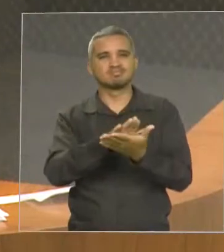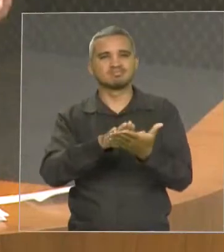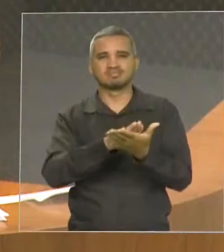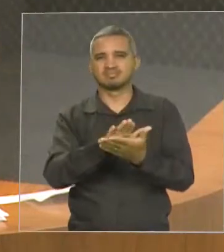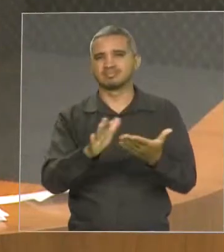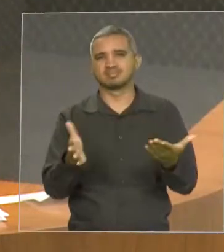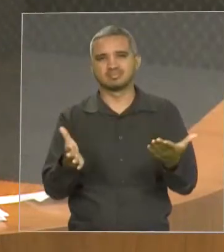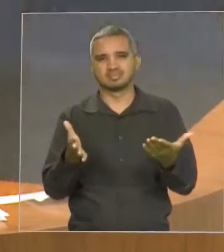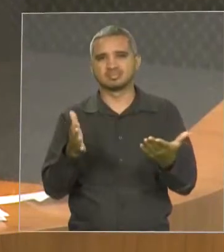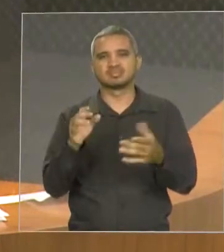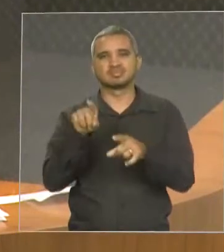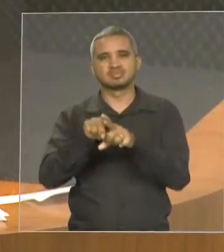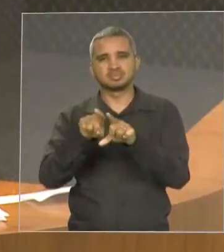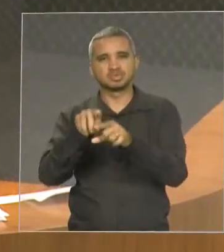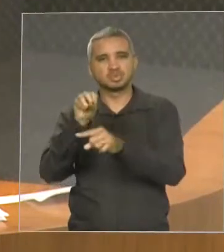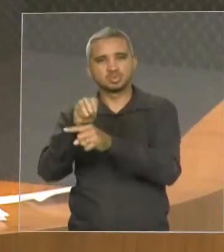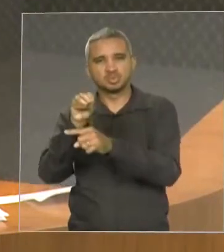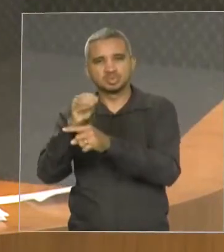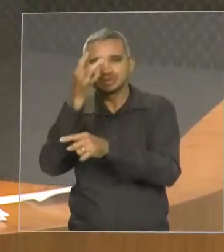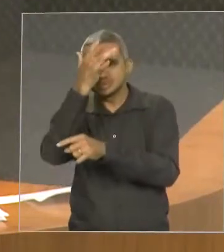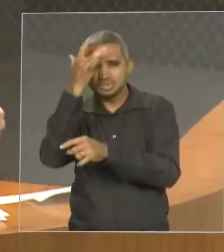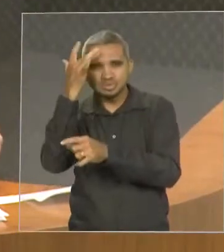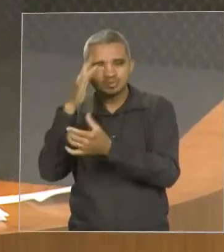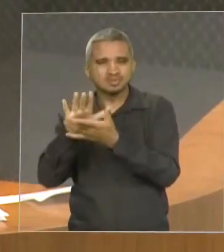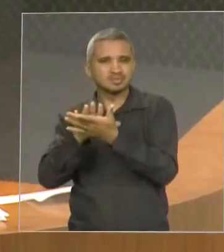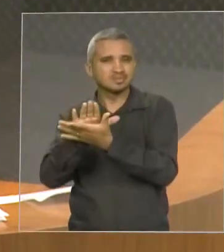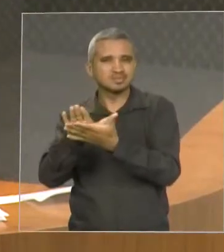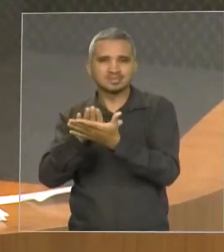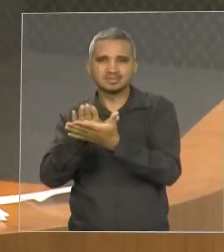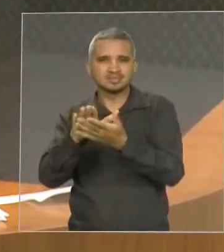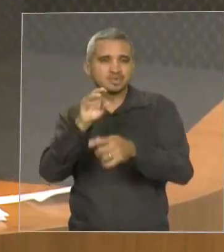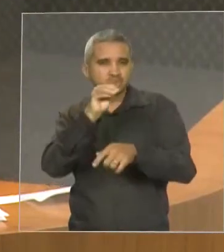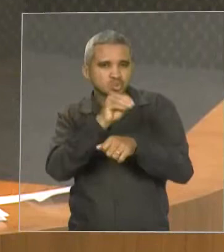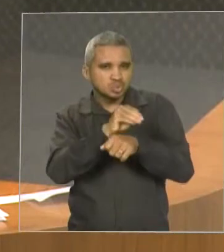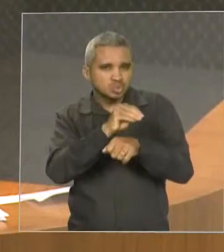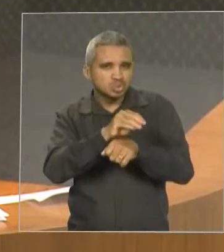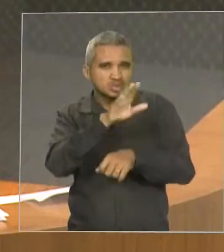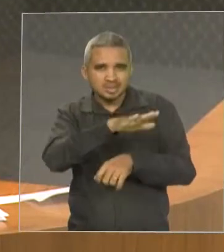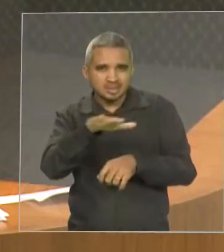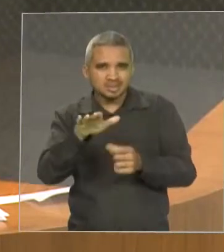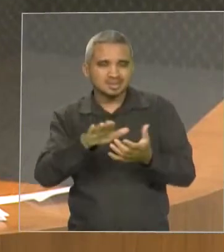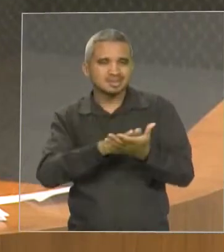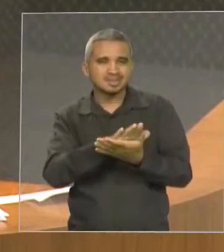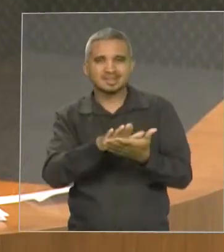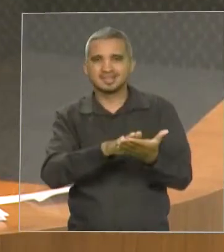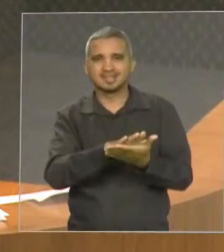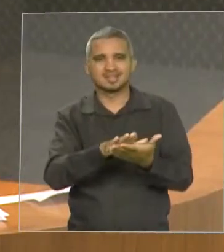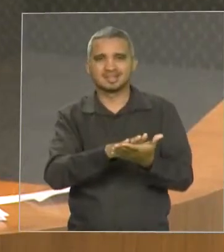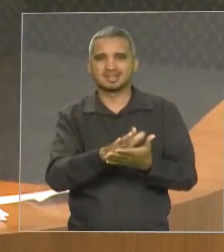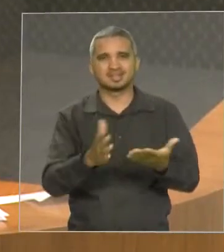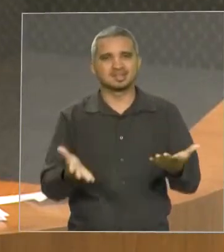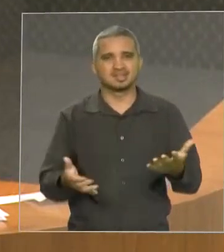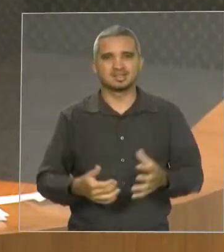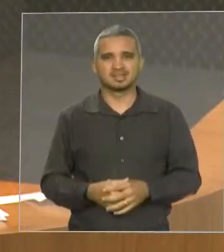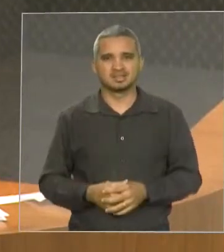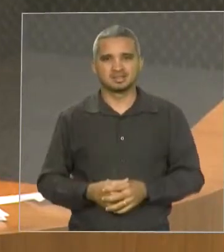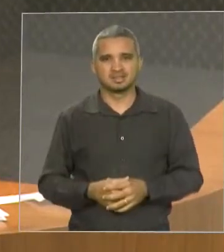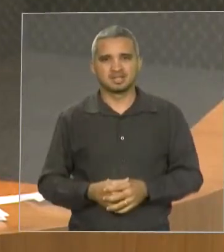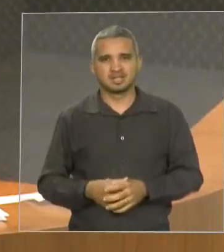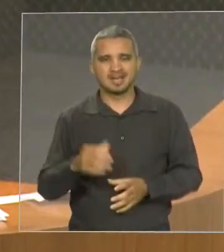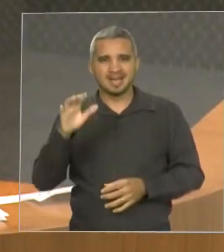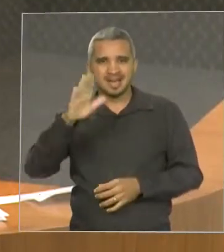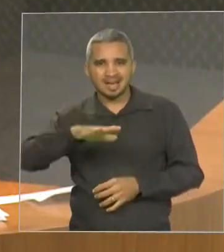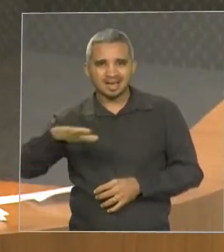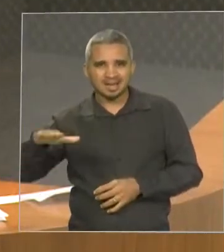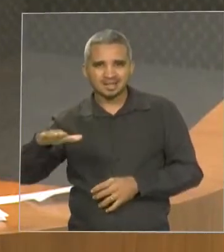as pessoas, com as crianças, que colocou aquelas crianças no fundo de um posto de gasolina